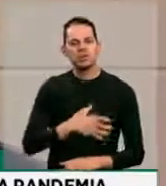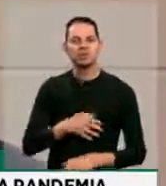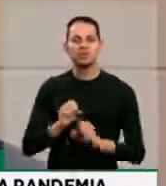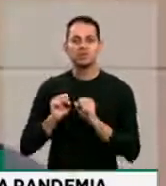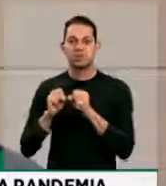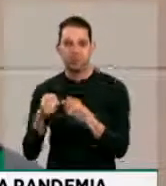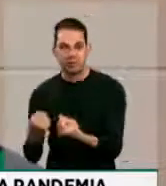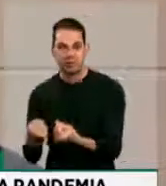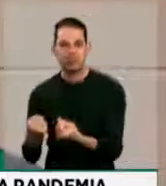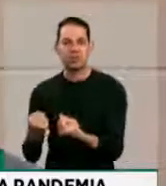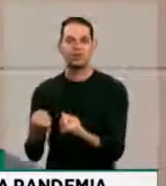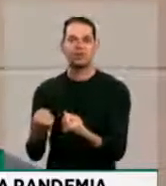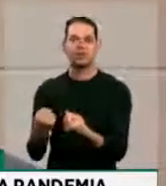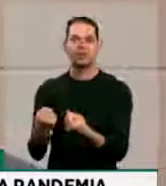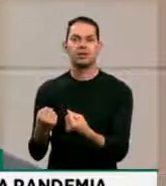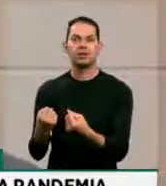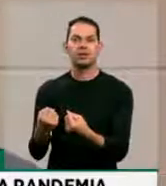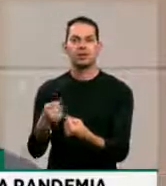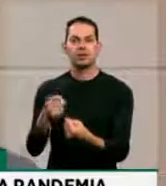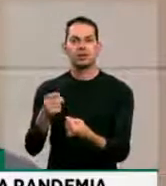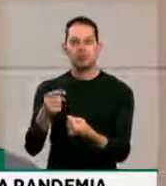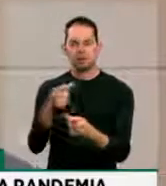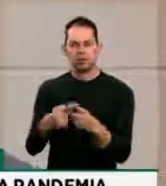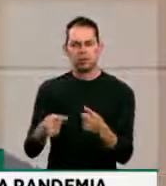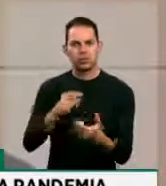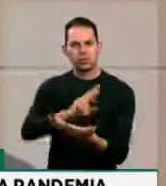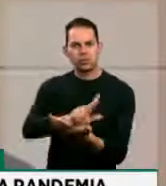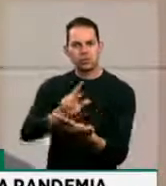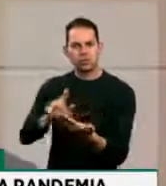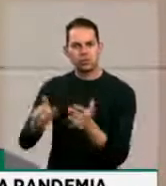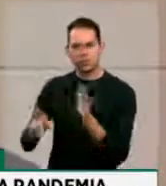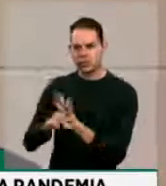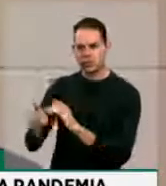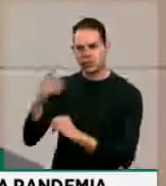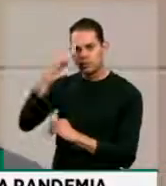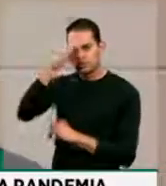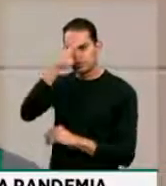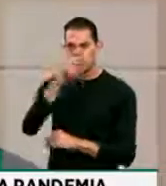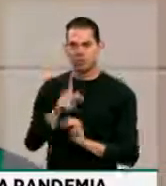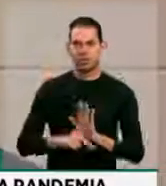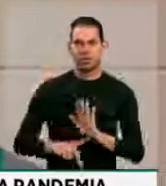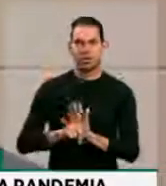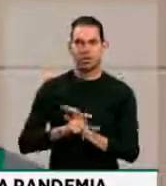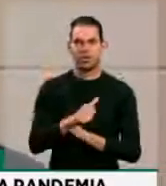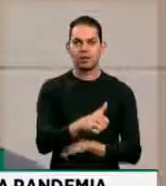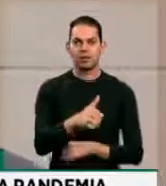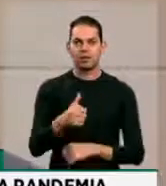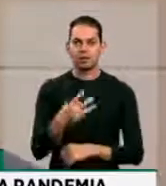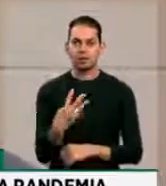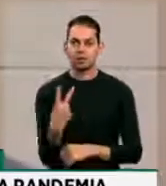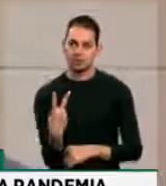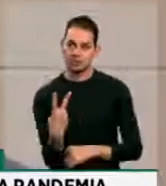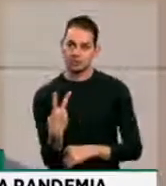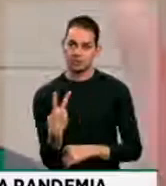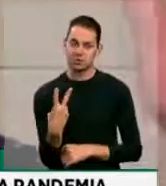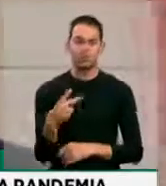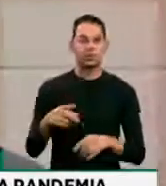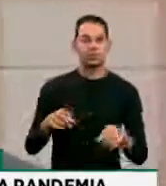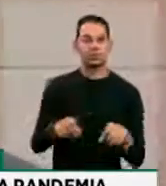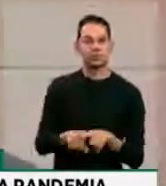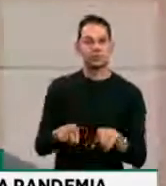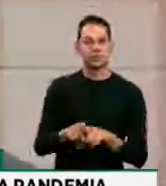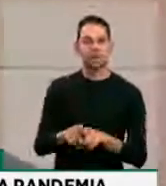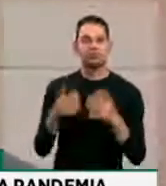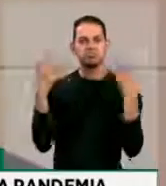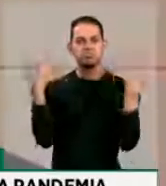Portanto, abaixo os vetos de Bolsonaro ao PL 1142, imediatamente, e viva os